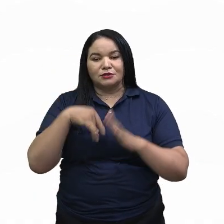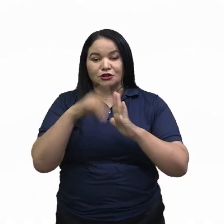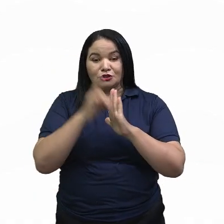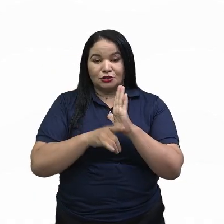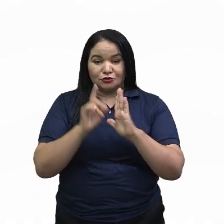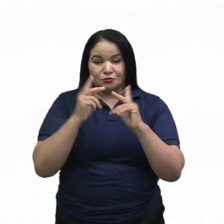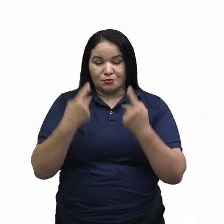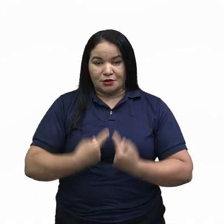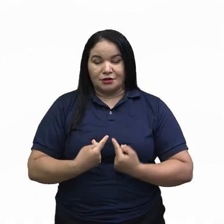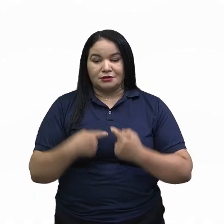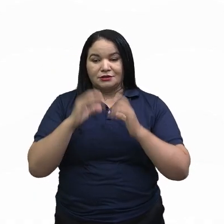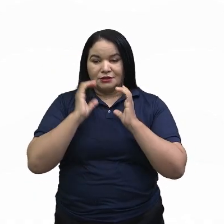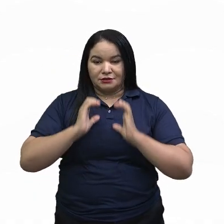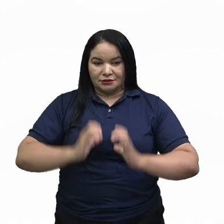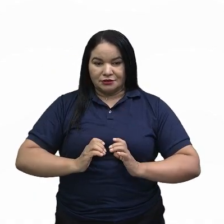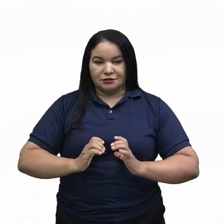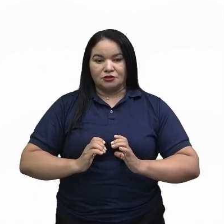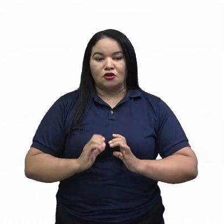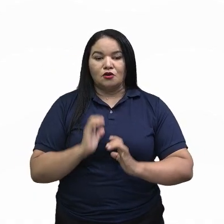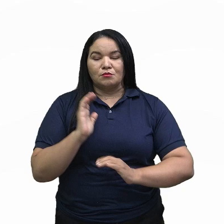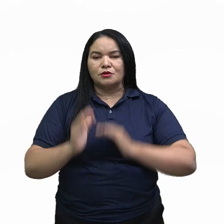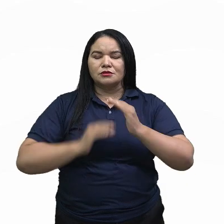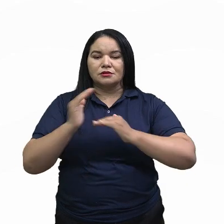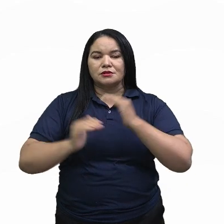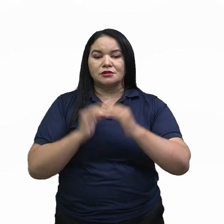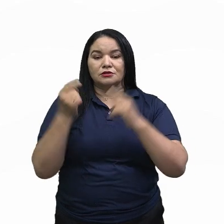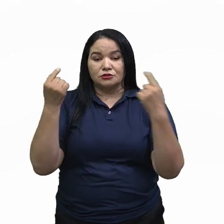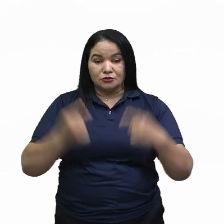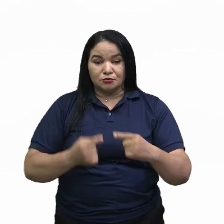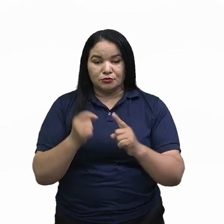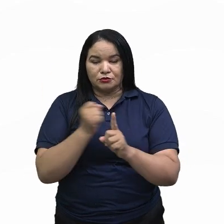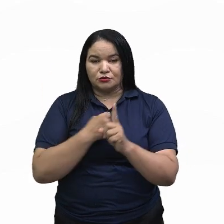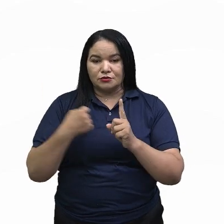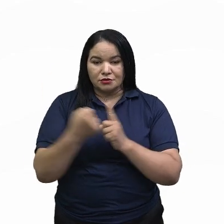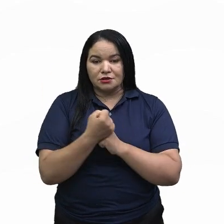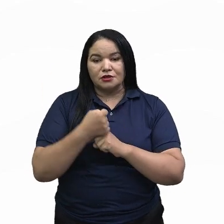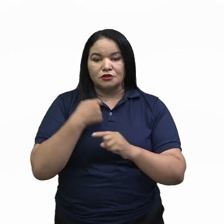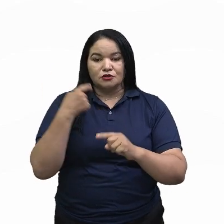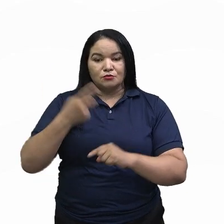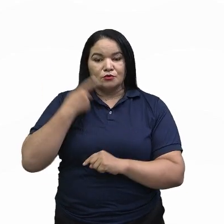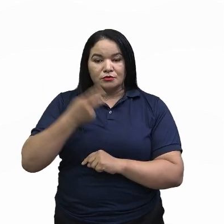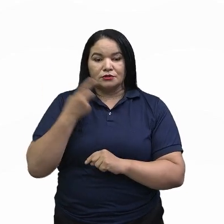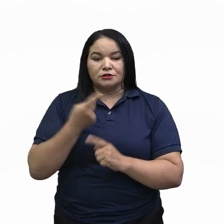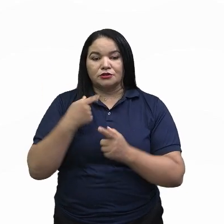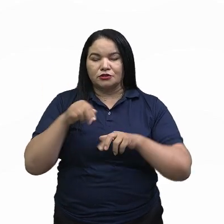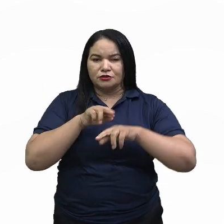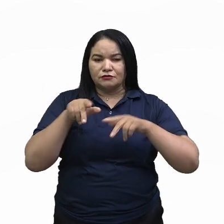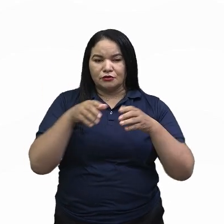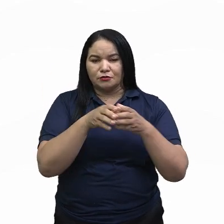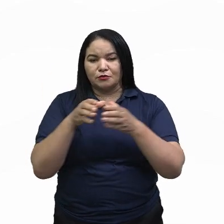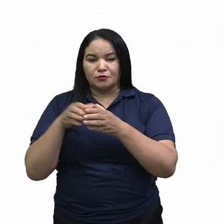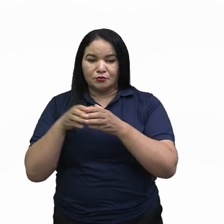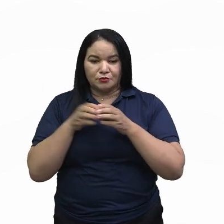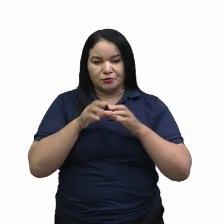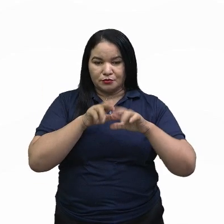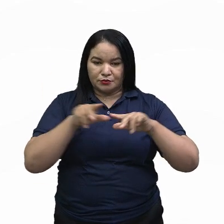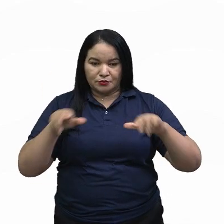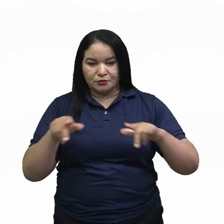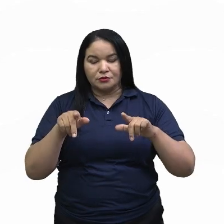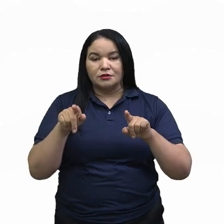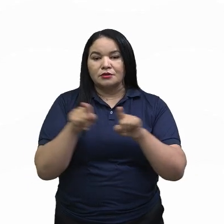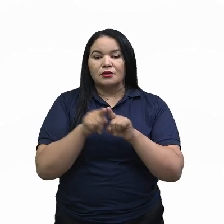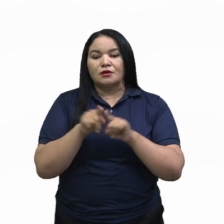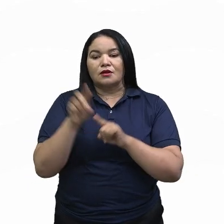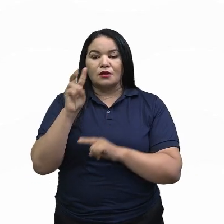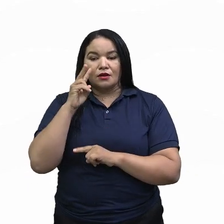direitos humanos e cidadania, processos de disputas sociais e políticas entre diferentes